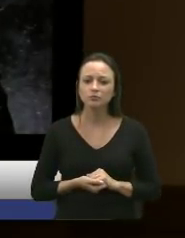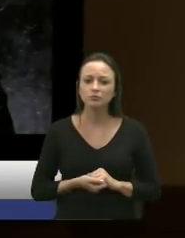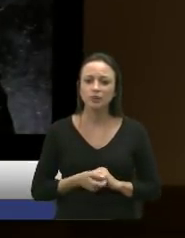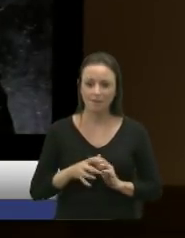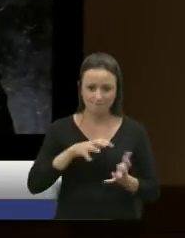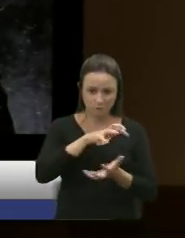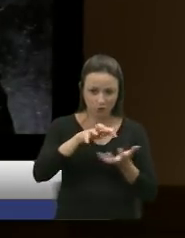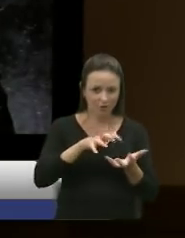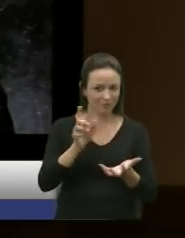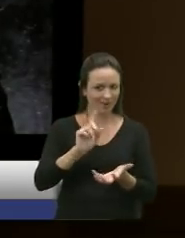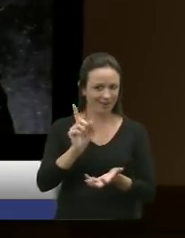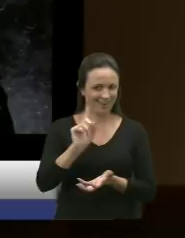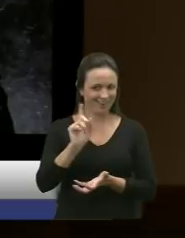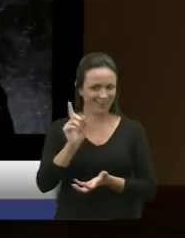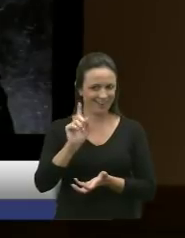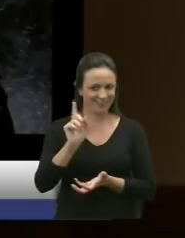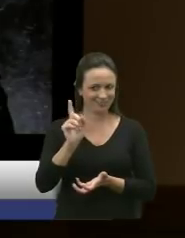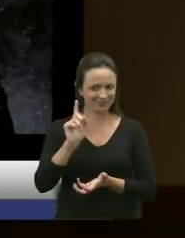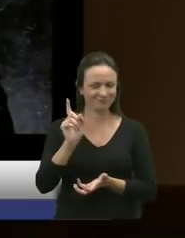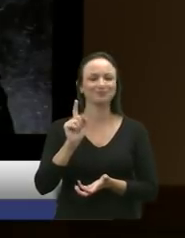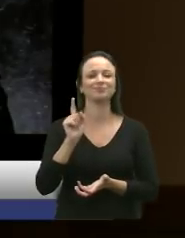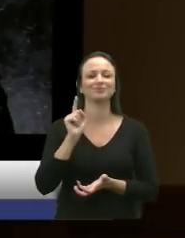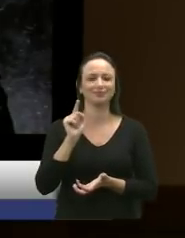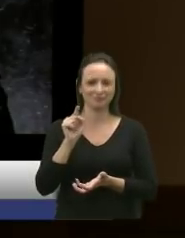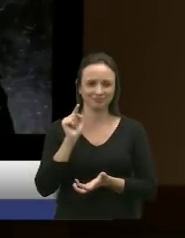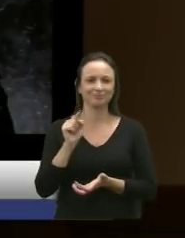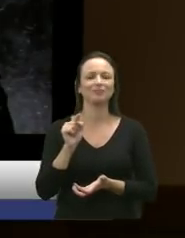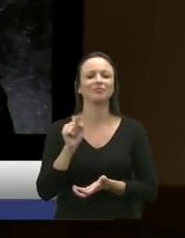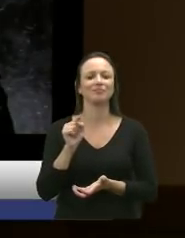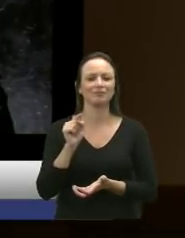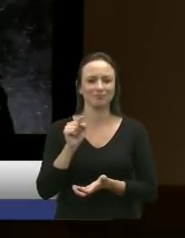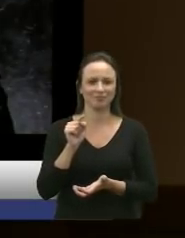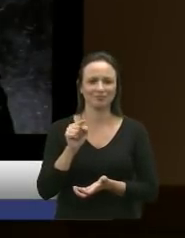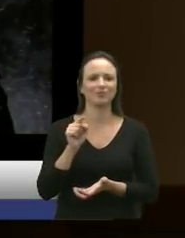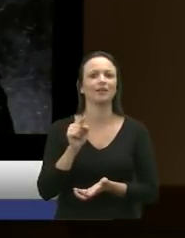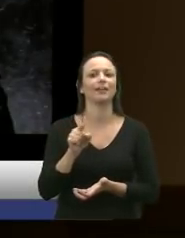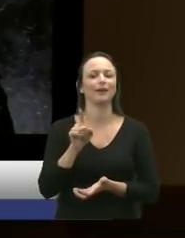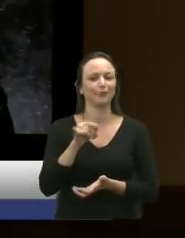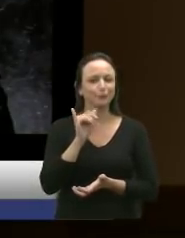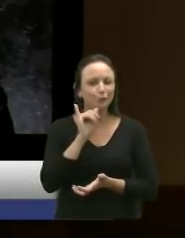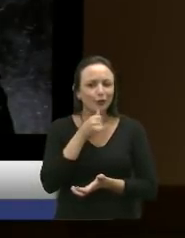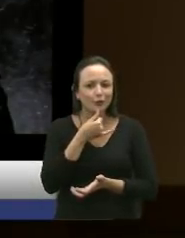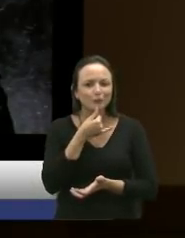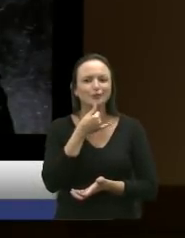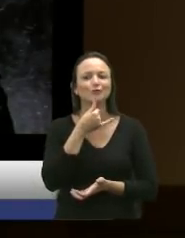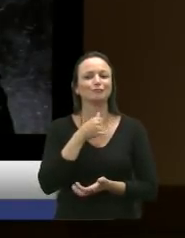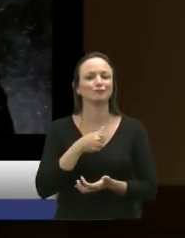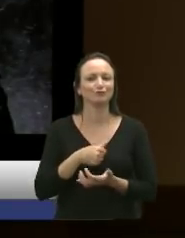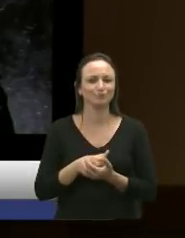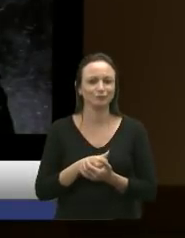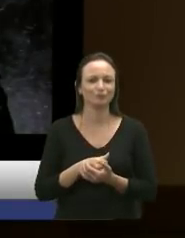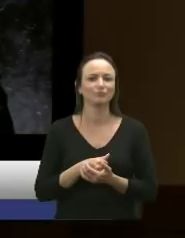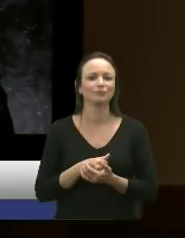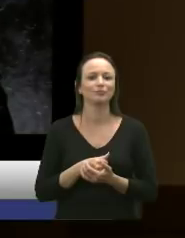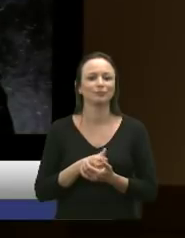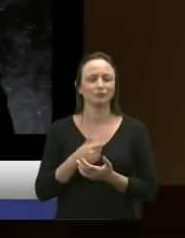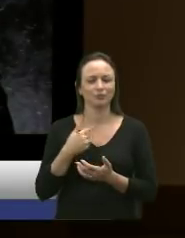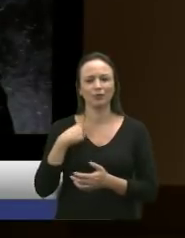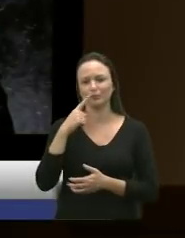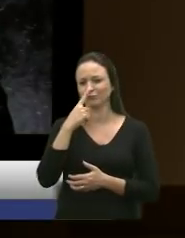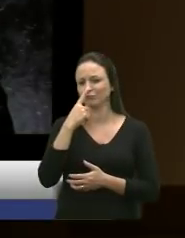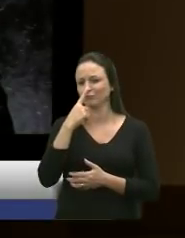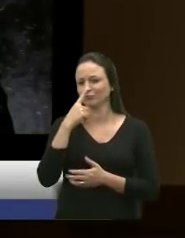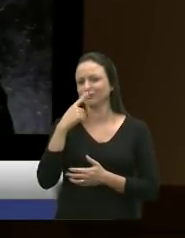revolução, porque esse era triste. Desculpem, mas eu sou íntimo e eu me dou